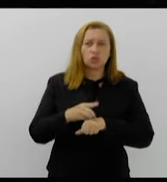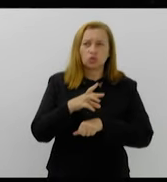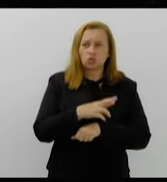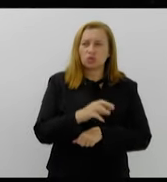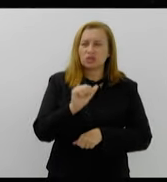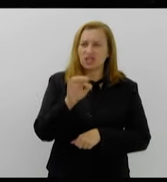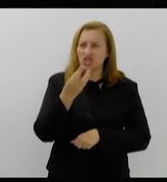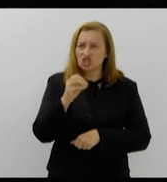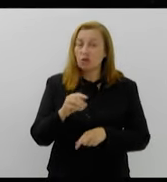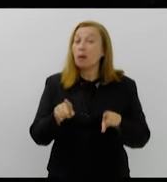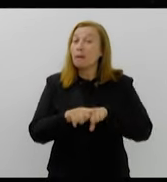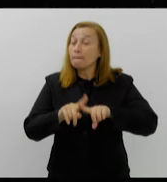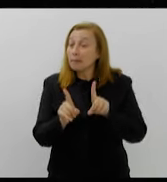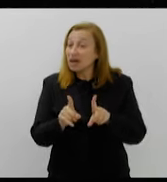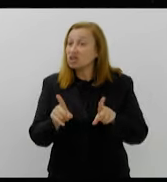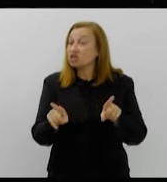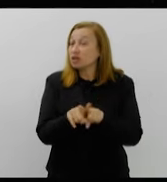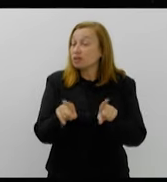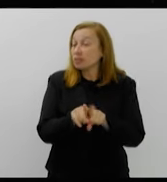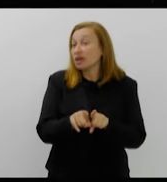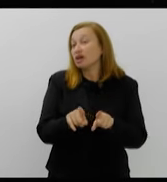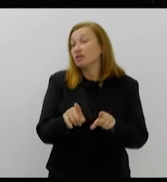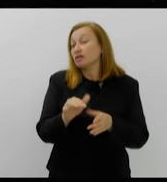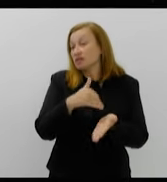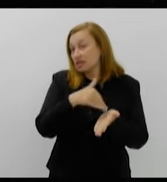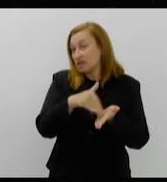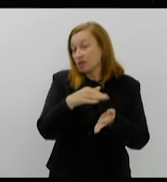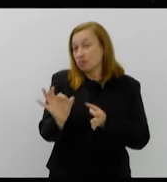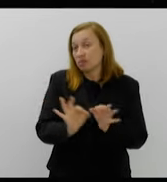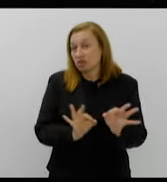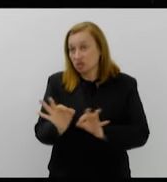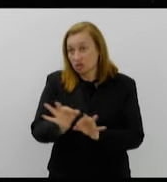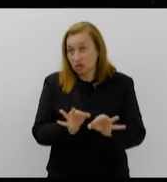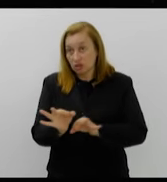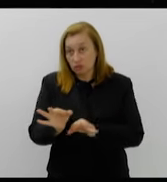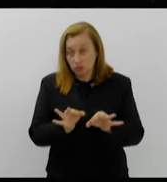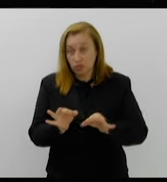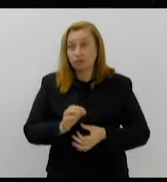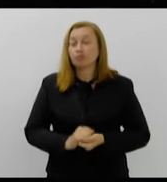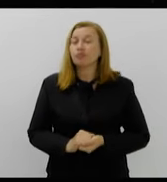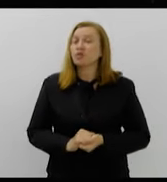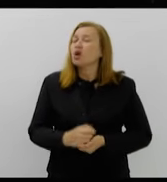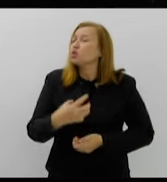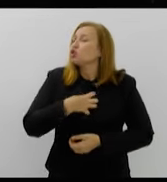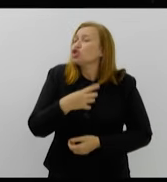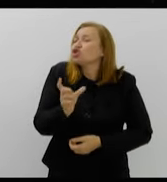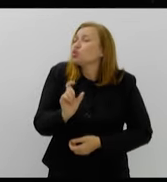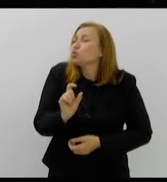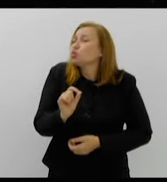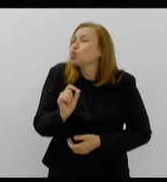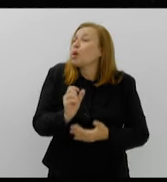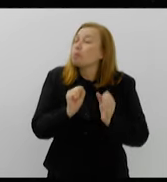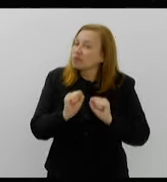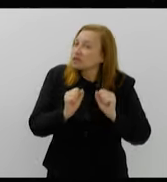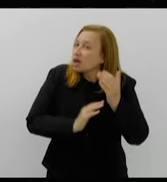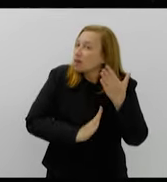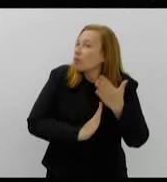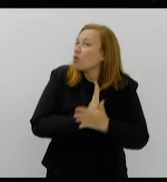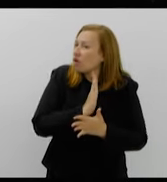mas também o secretário de planejamento Dr Adilson no sentido que a gente pudesse